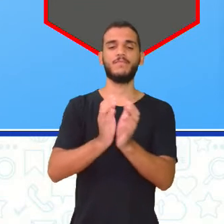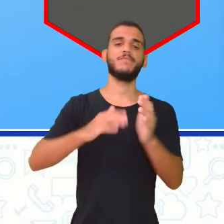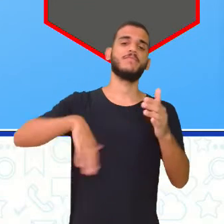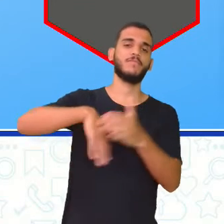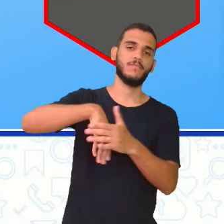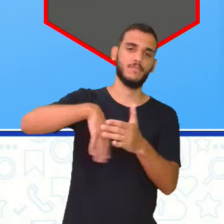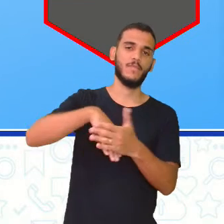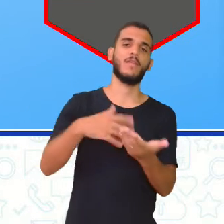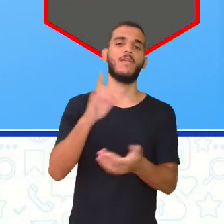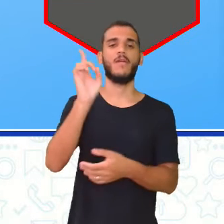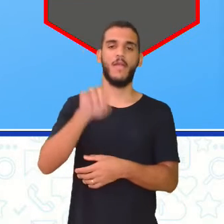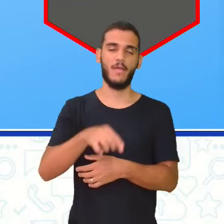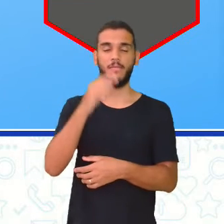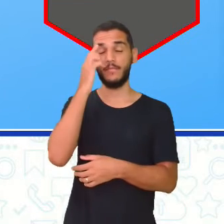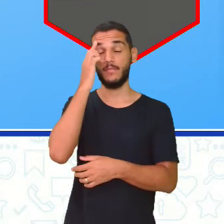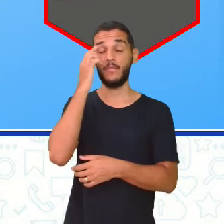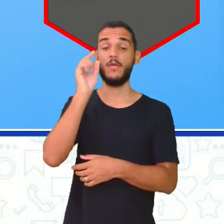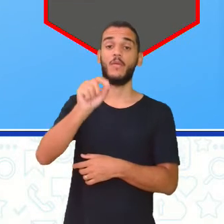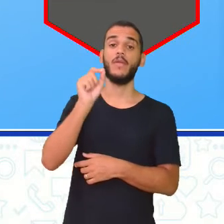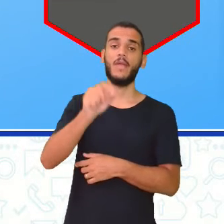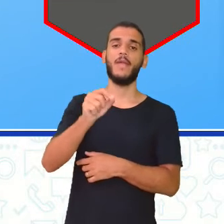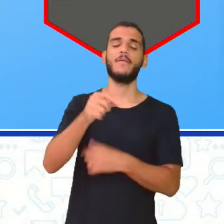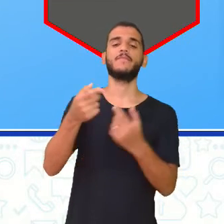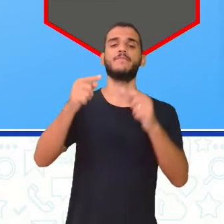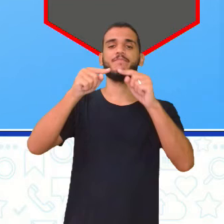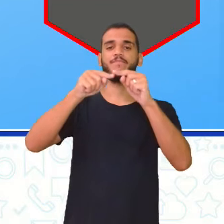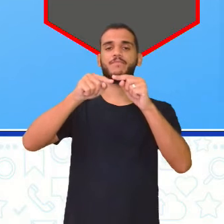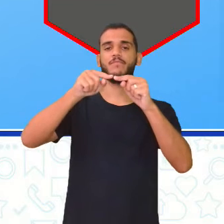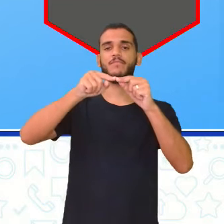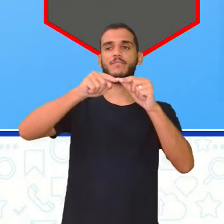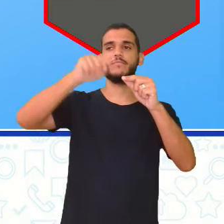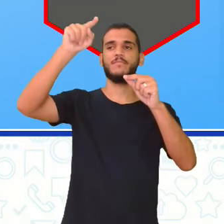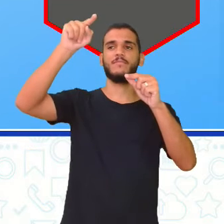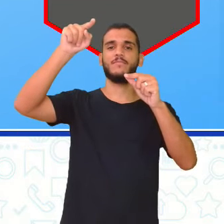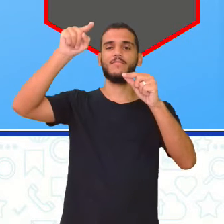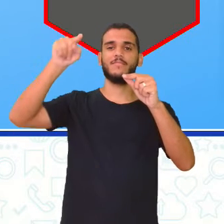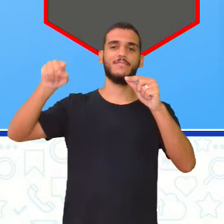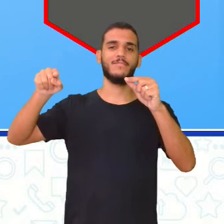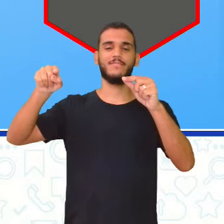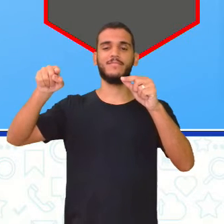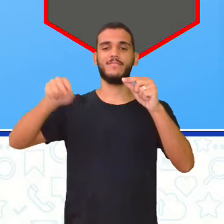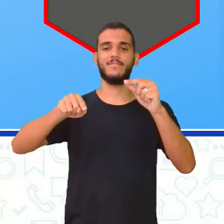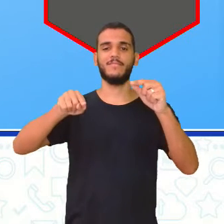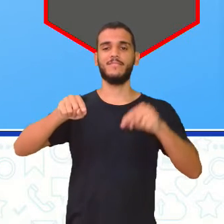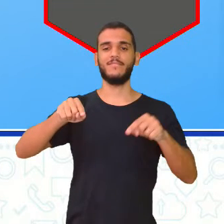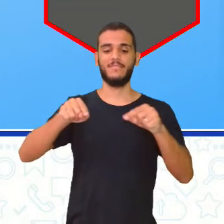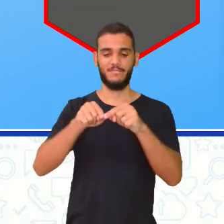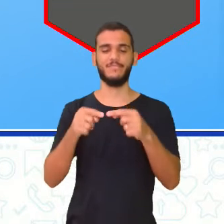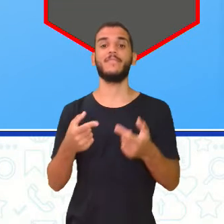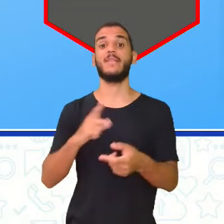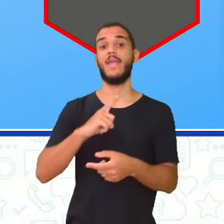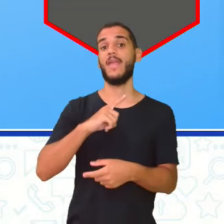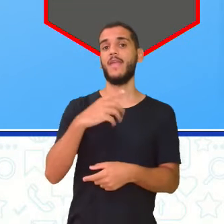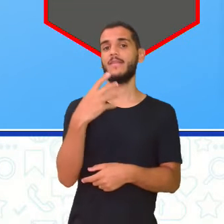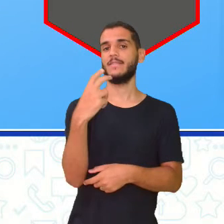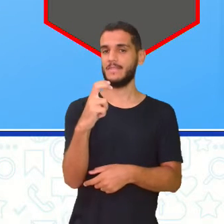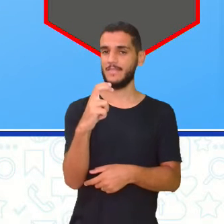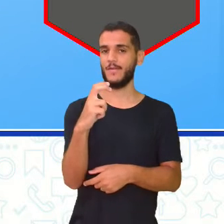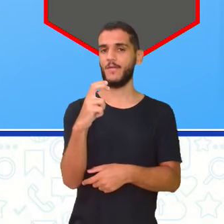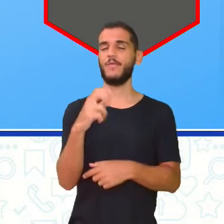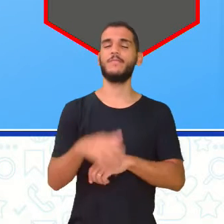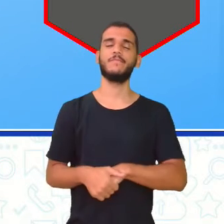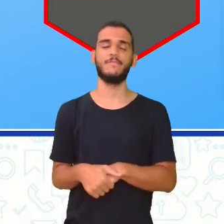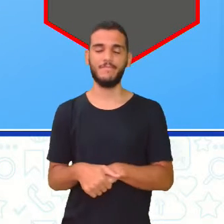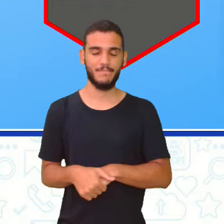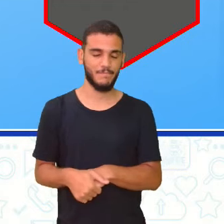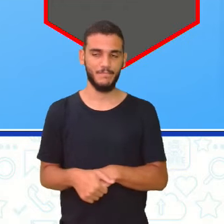facilidade. Pentágono, né? Pentágono, 5 lados. Se vocês contarem aí, temos 5 lados,